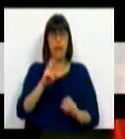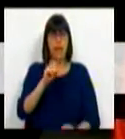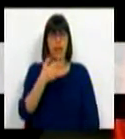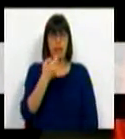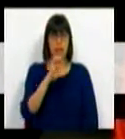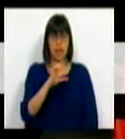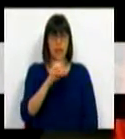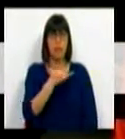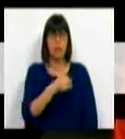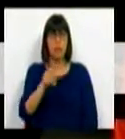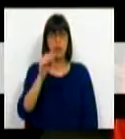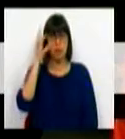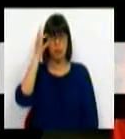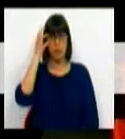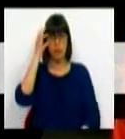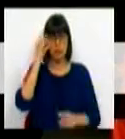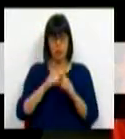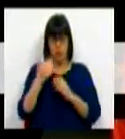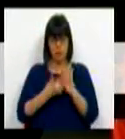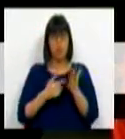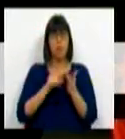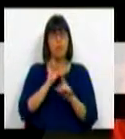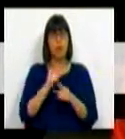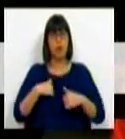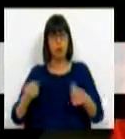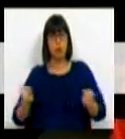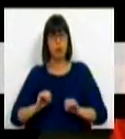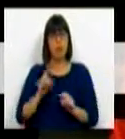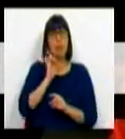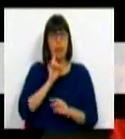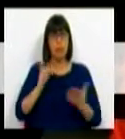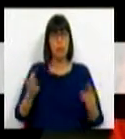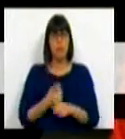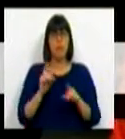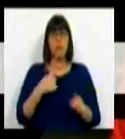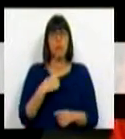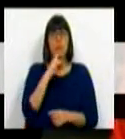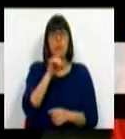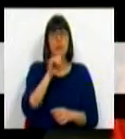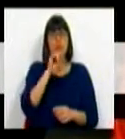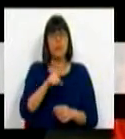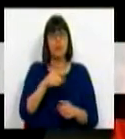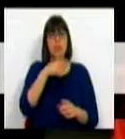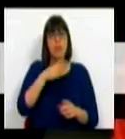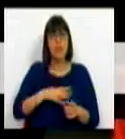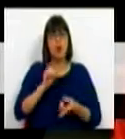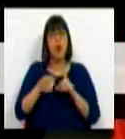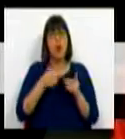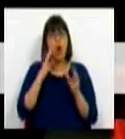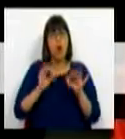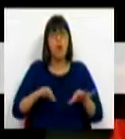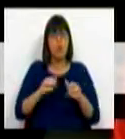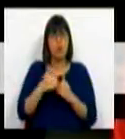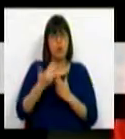em 2013. Este documento, mesmo não nos tendo chegado, é um documento importante. Por isso, pergunto se nos pode adiantar quais as conclusões